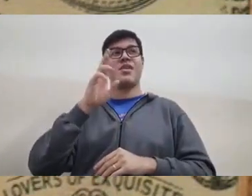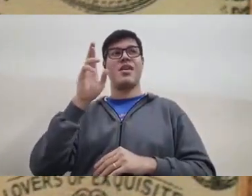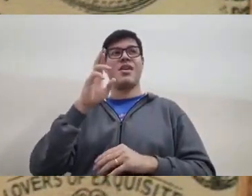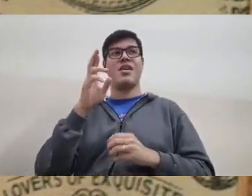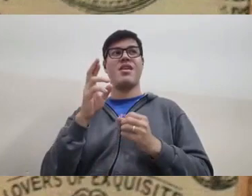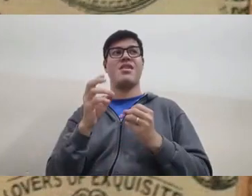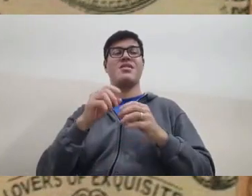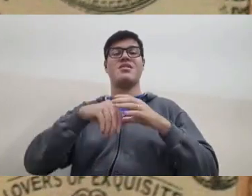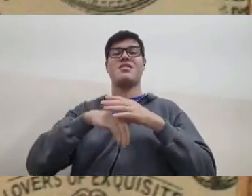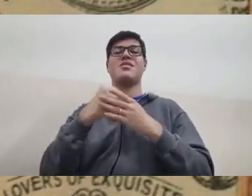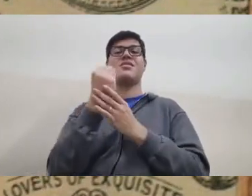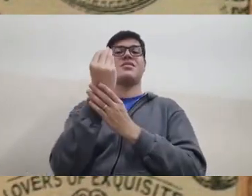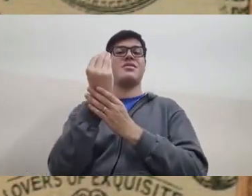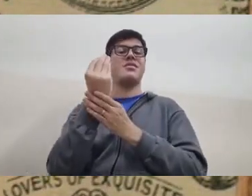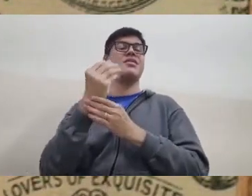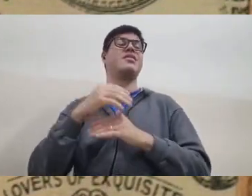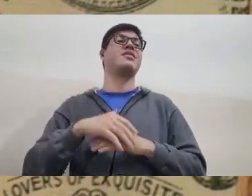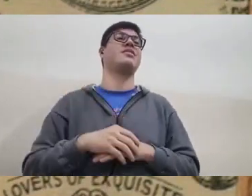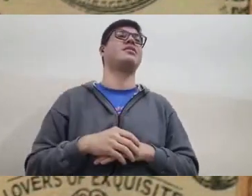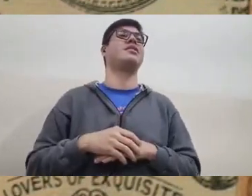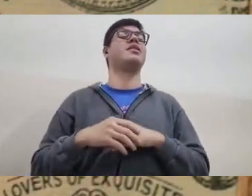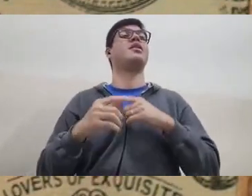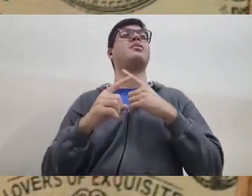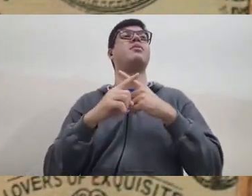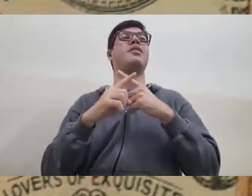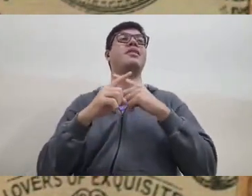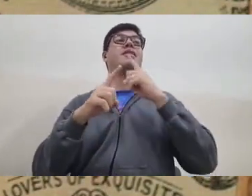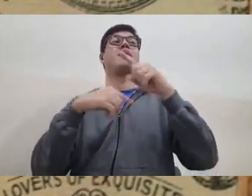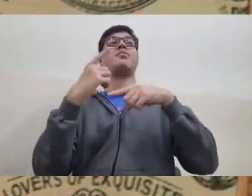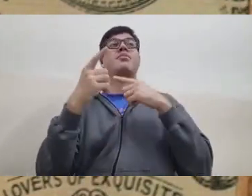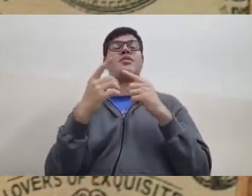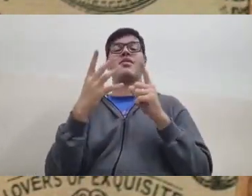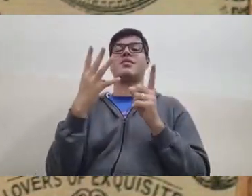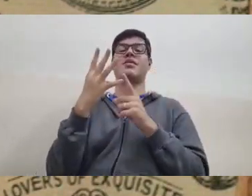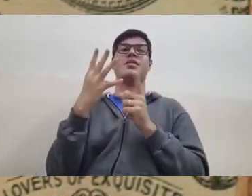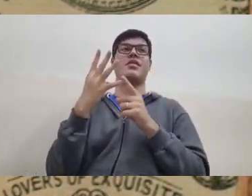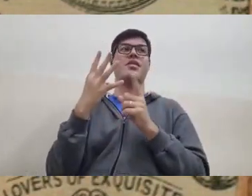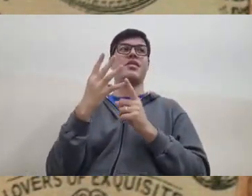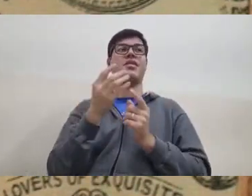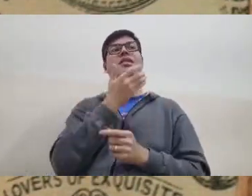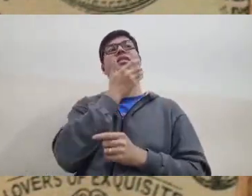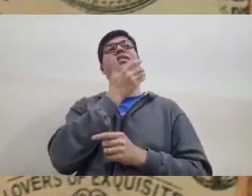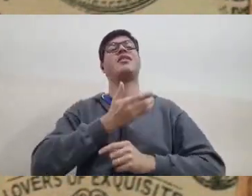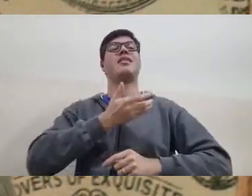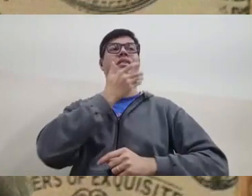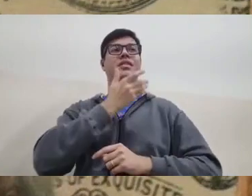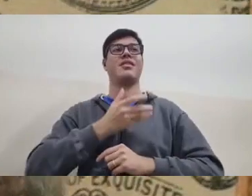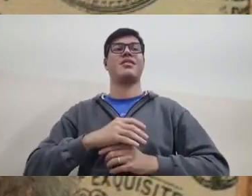50 mil e vou explicar e depois 250.000